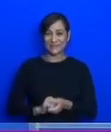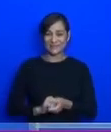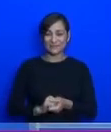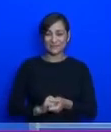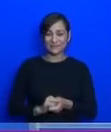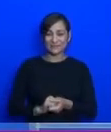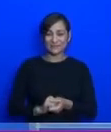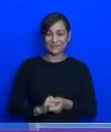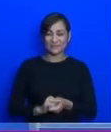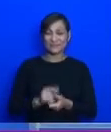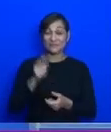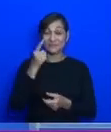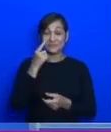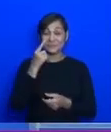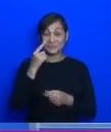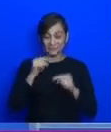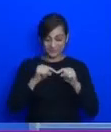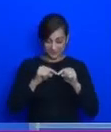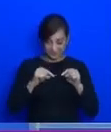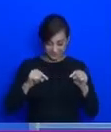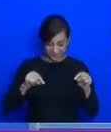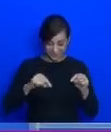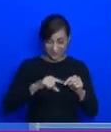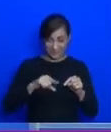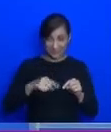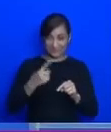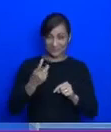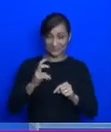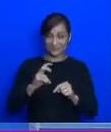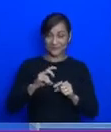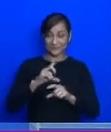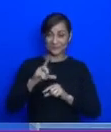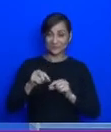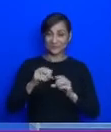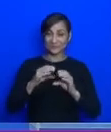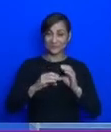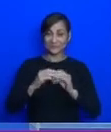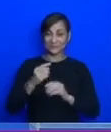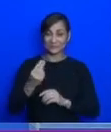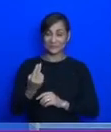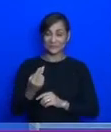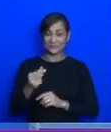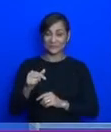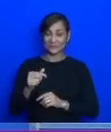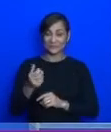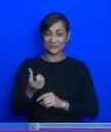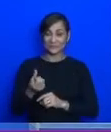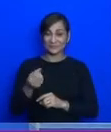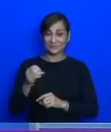15. Vamos confirmar as 15 dezenas sorteadas no concurso